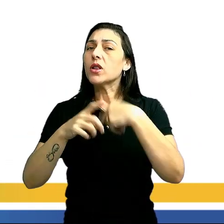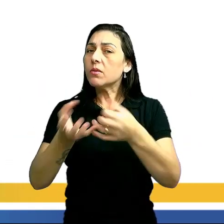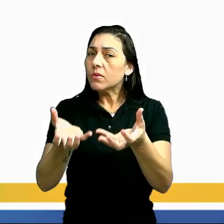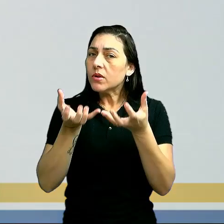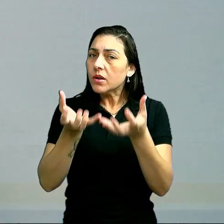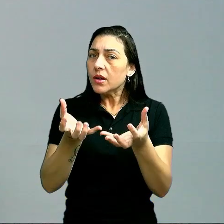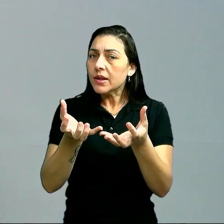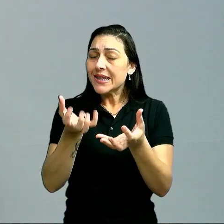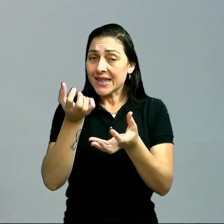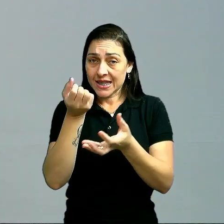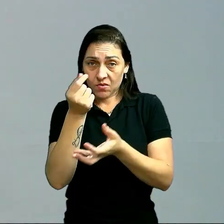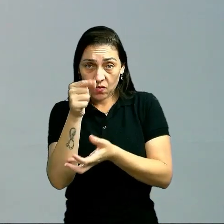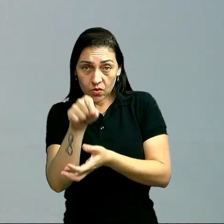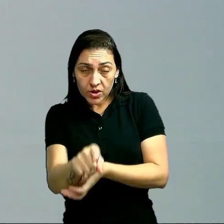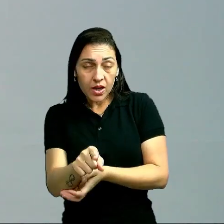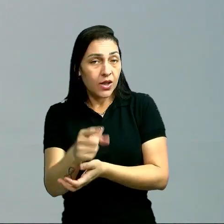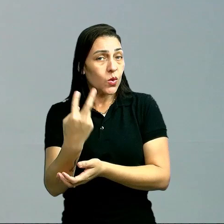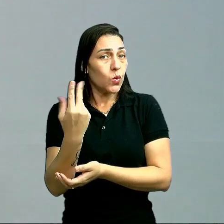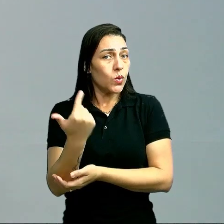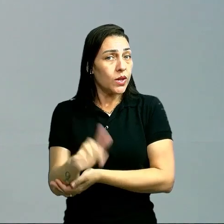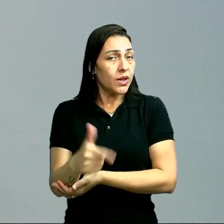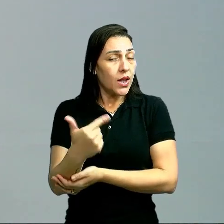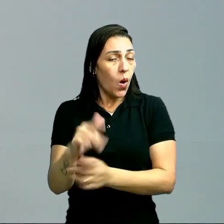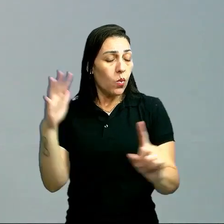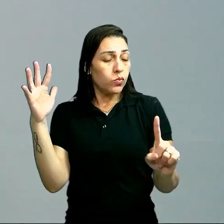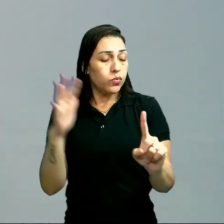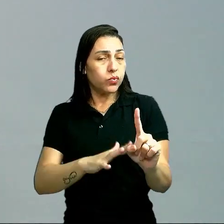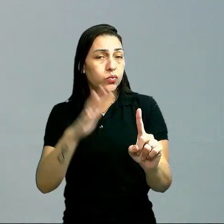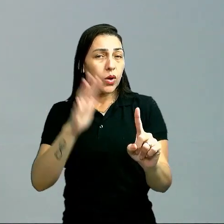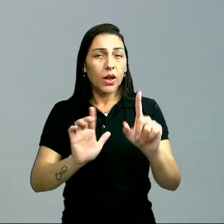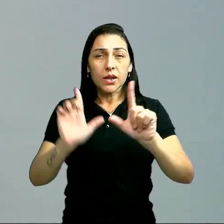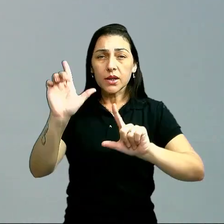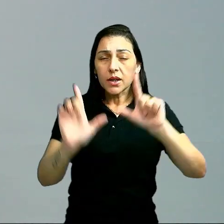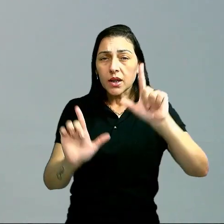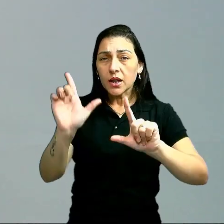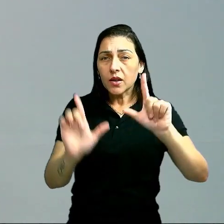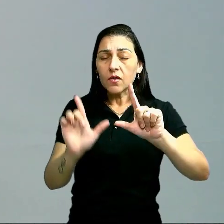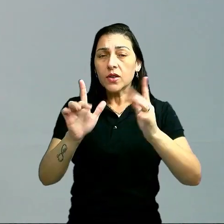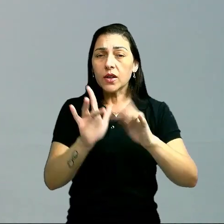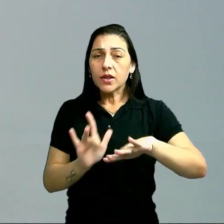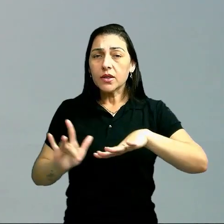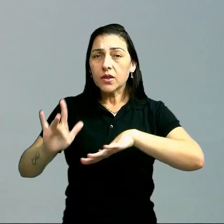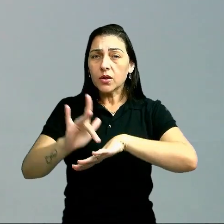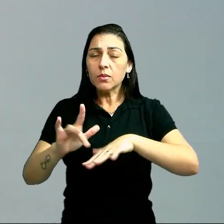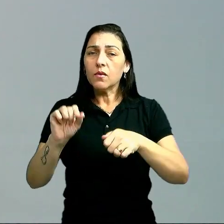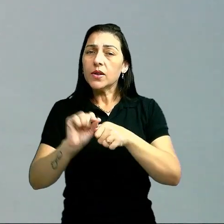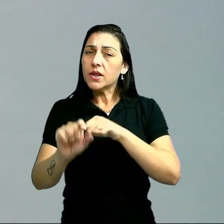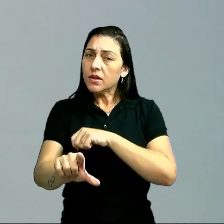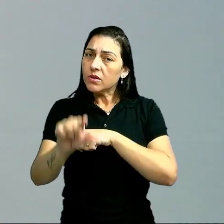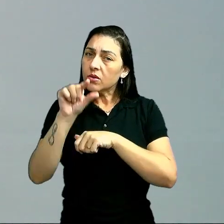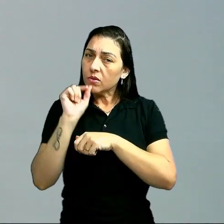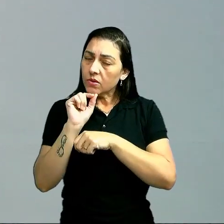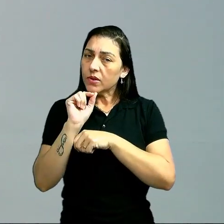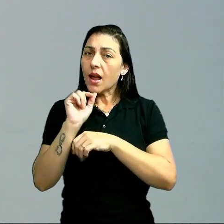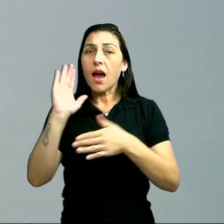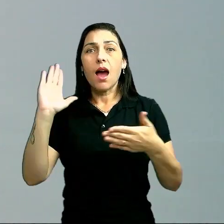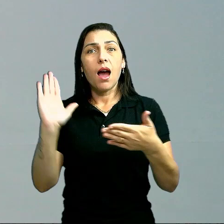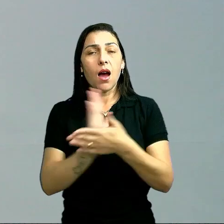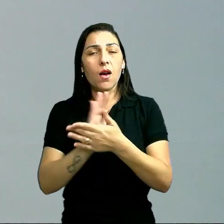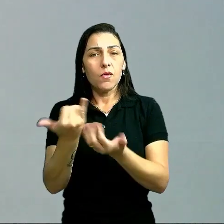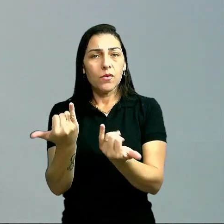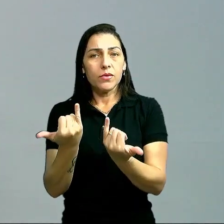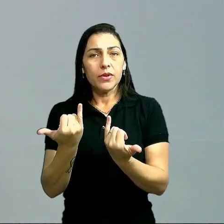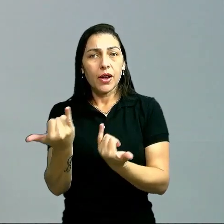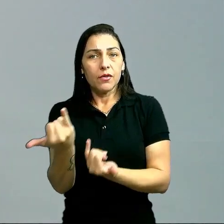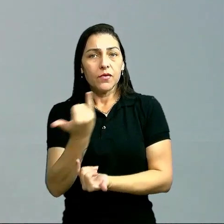vontade? Será que você não teve nenhuma influência da televisão e das redes sociais para fazer essa escolha? Alguém vai me dizer,